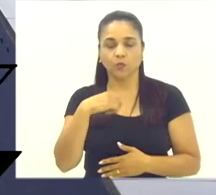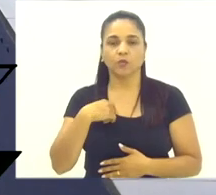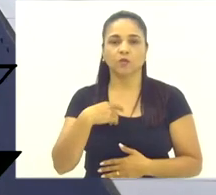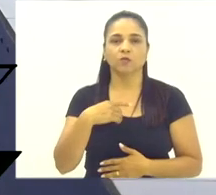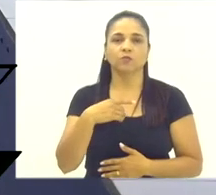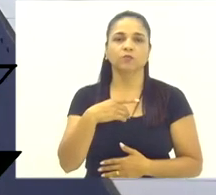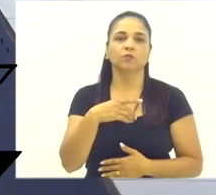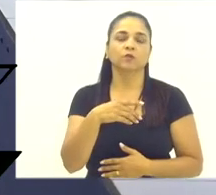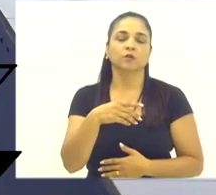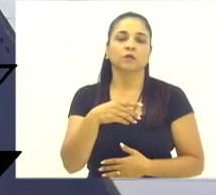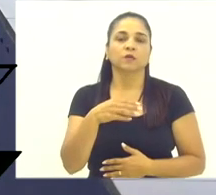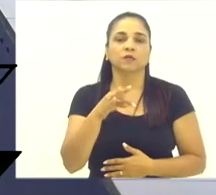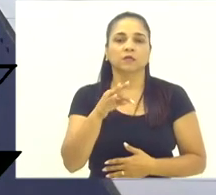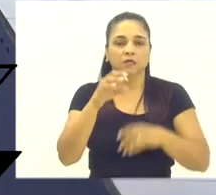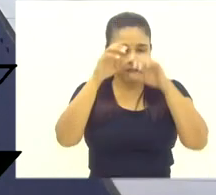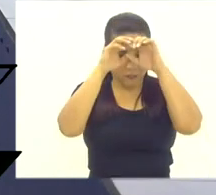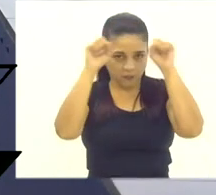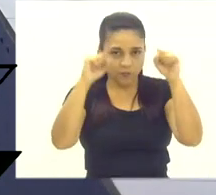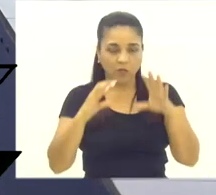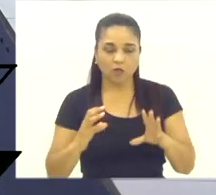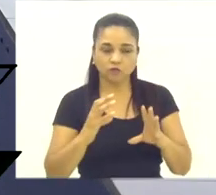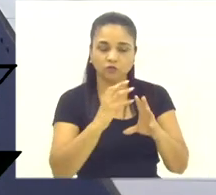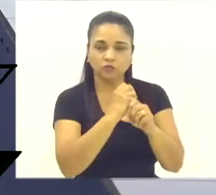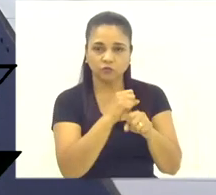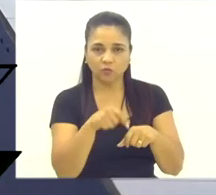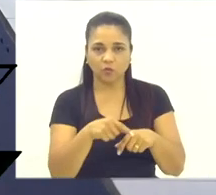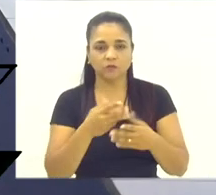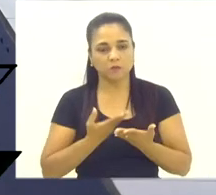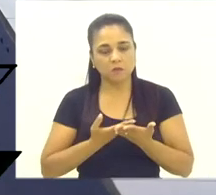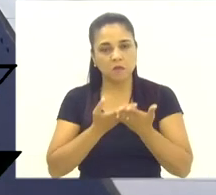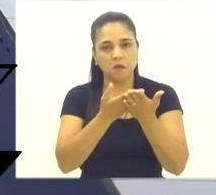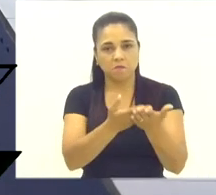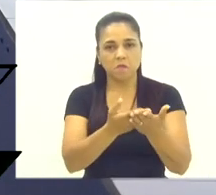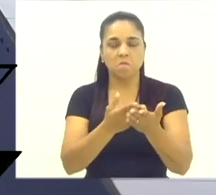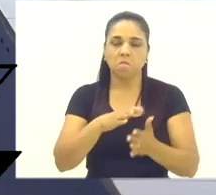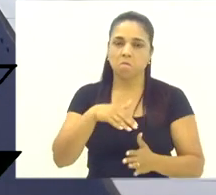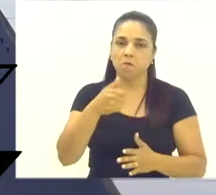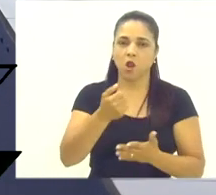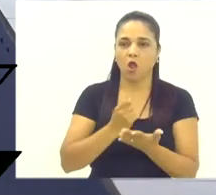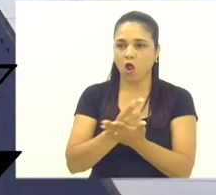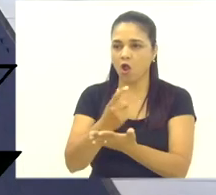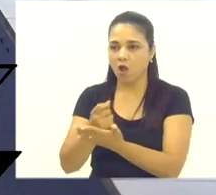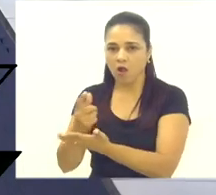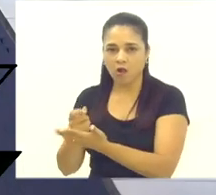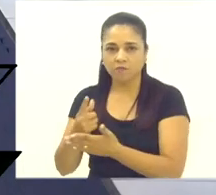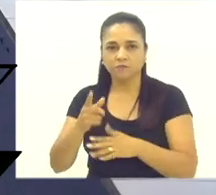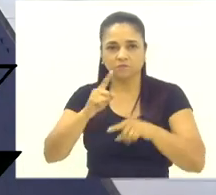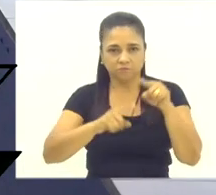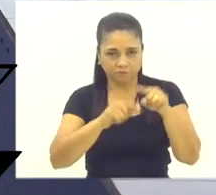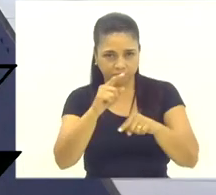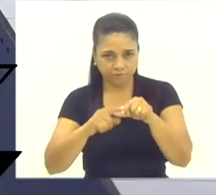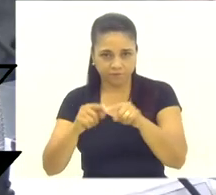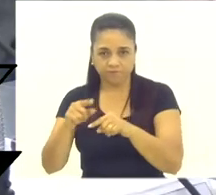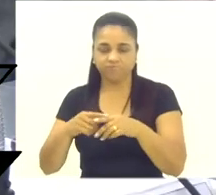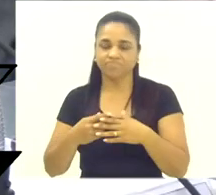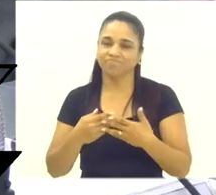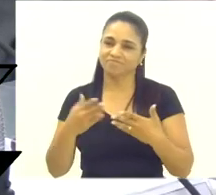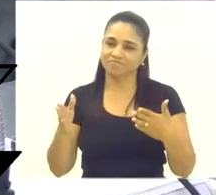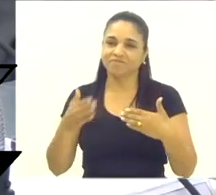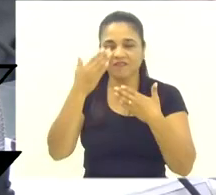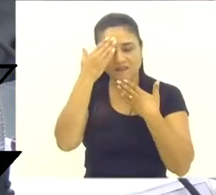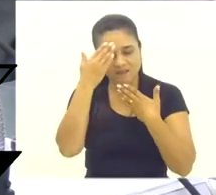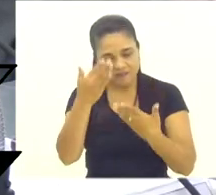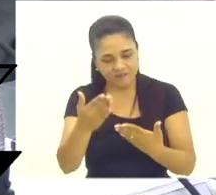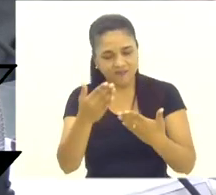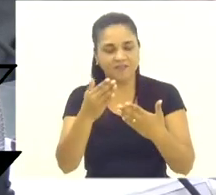questão da do melhor encaminhamento para para aquisição de equipamentos Então nada mais a venda tratar agradecendo